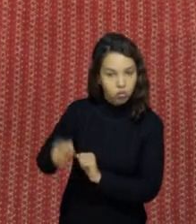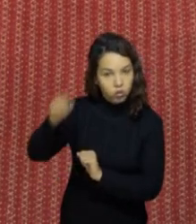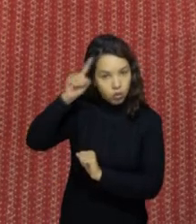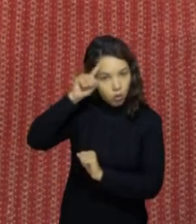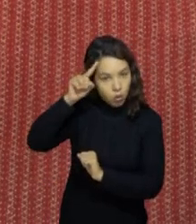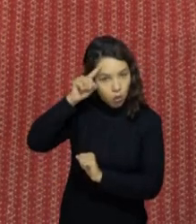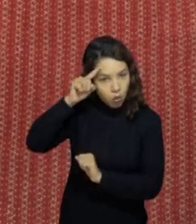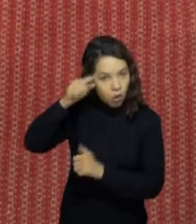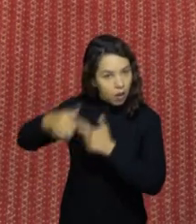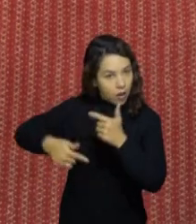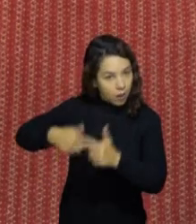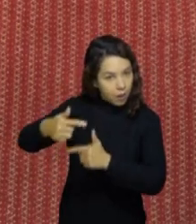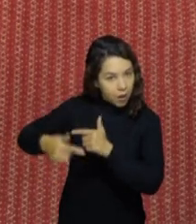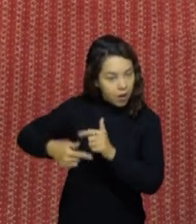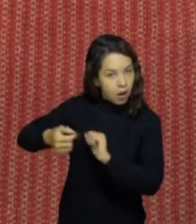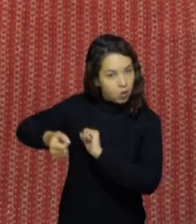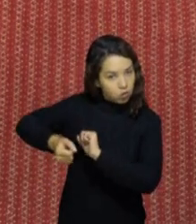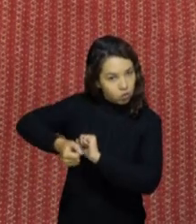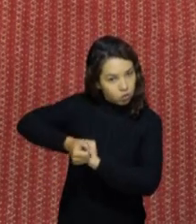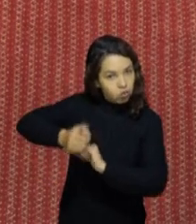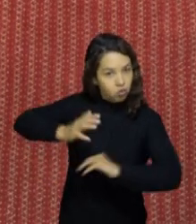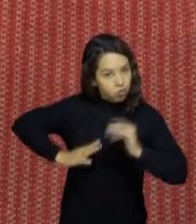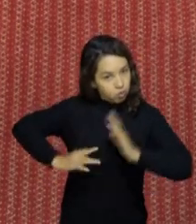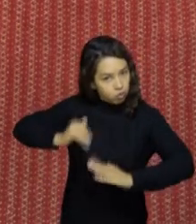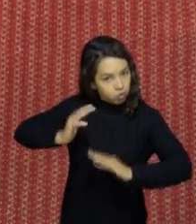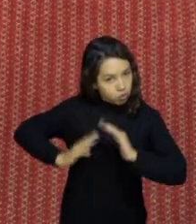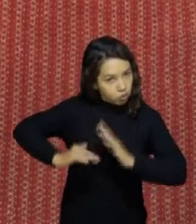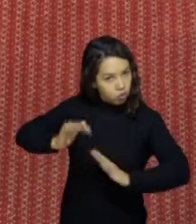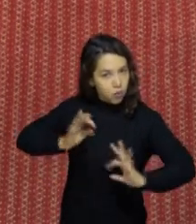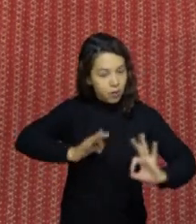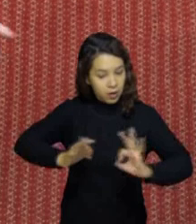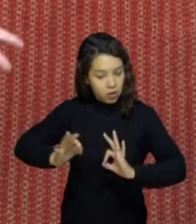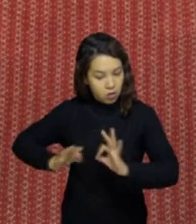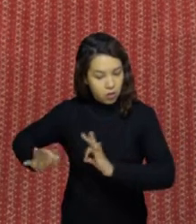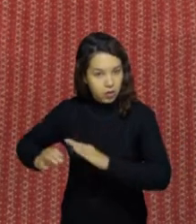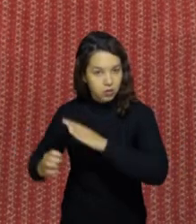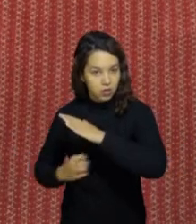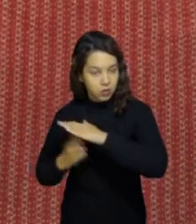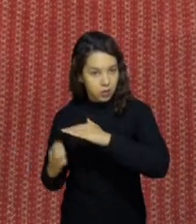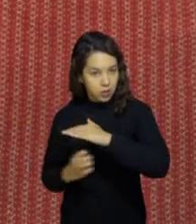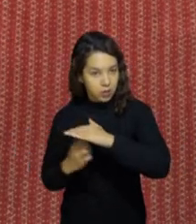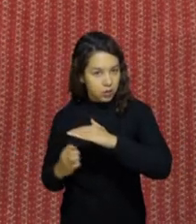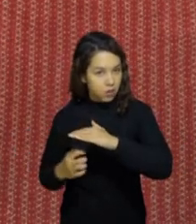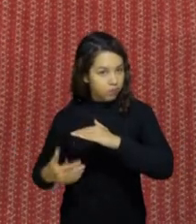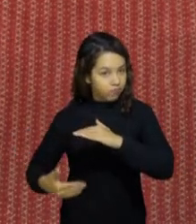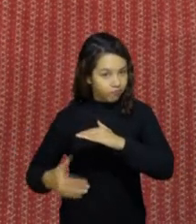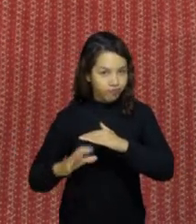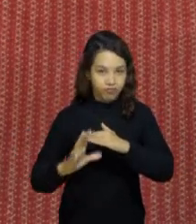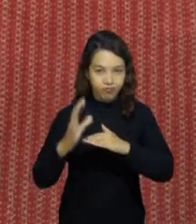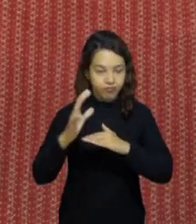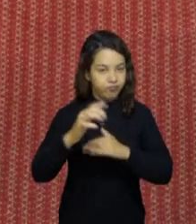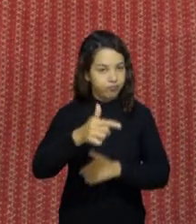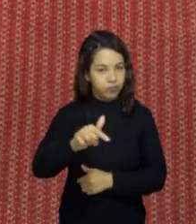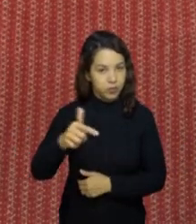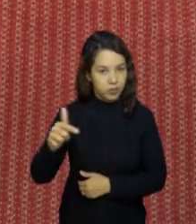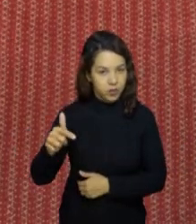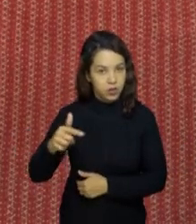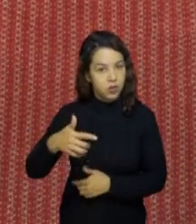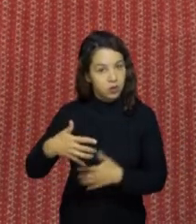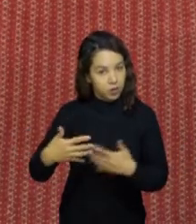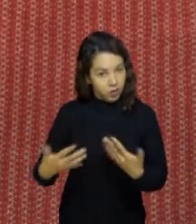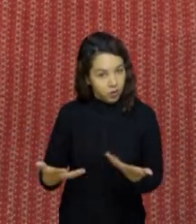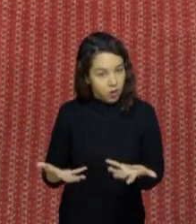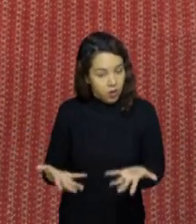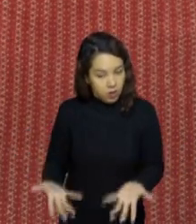a colocar em prática aquilo que é o planejamento da empresa, isso também não acontece. Então, eu quero enaltecer aqui,